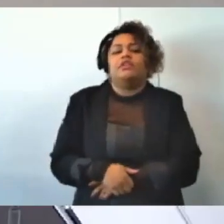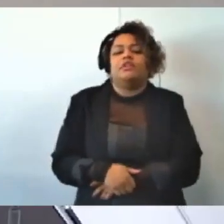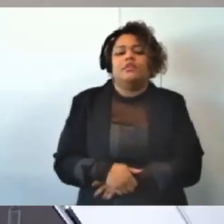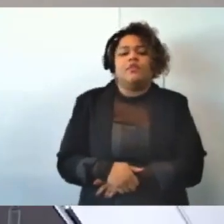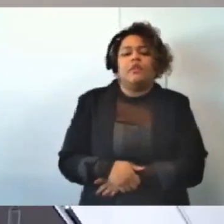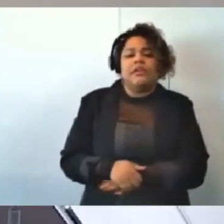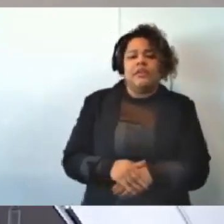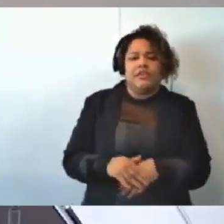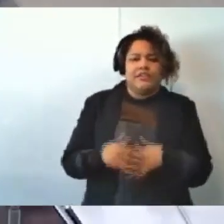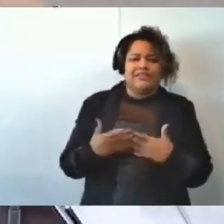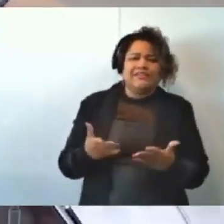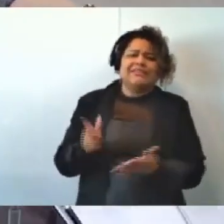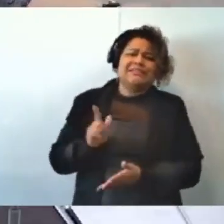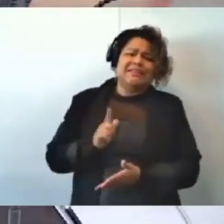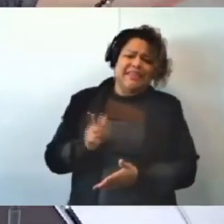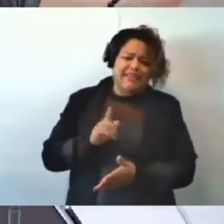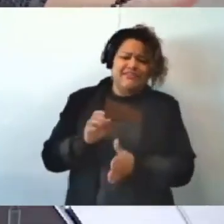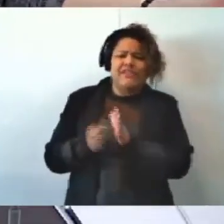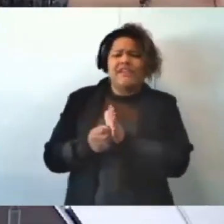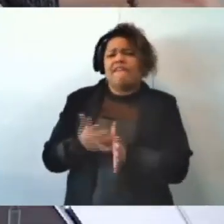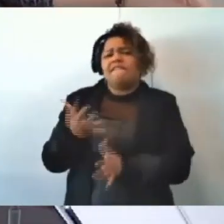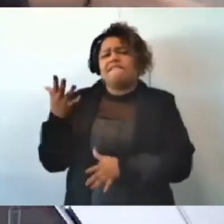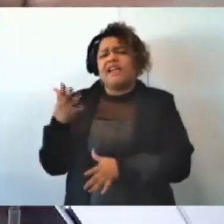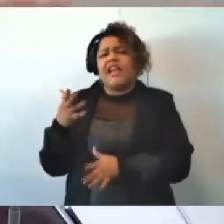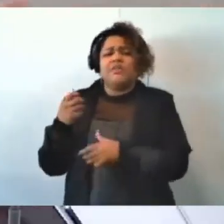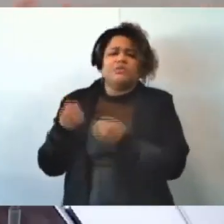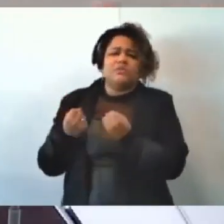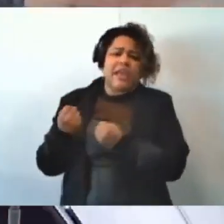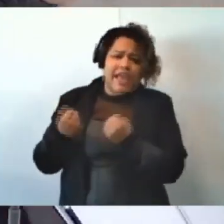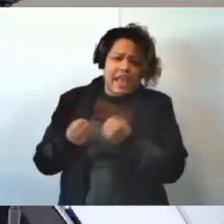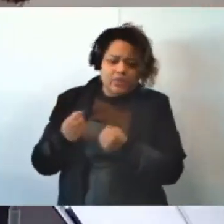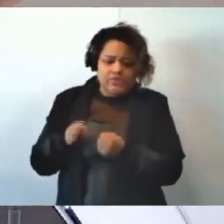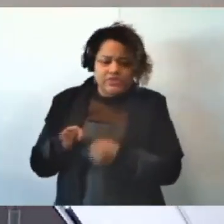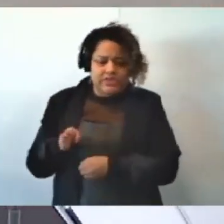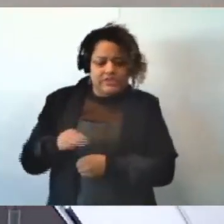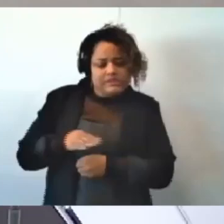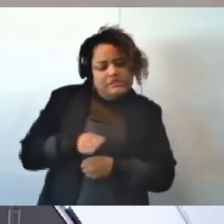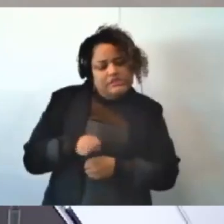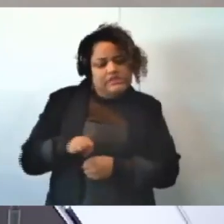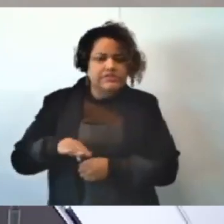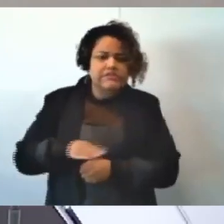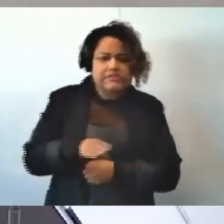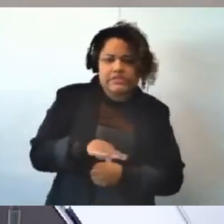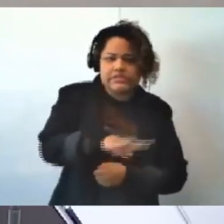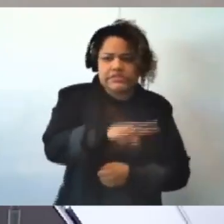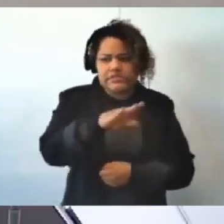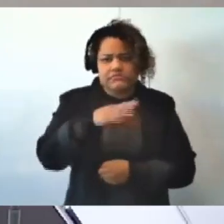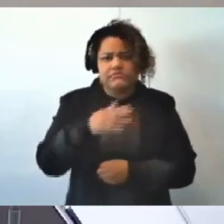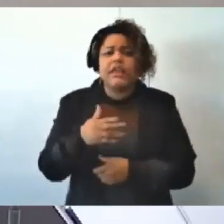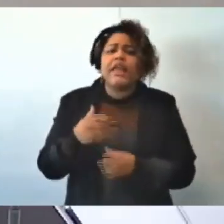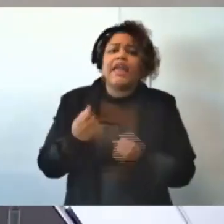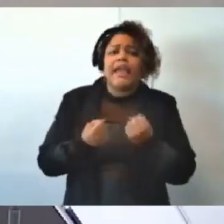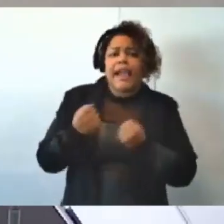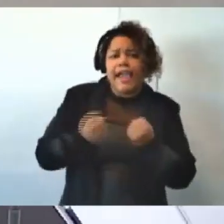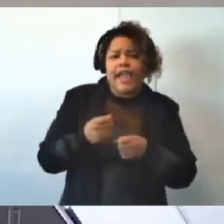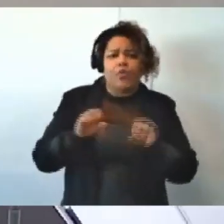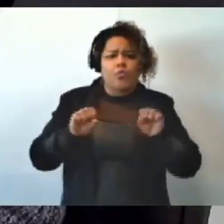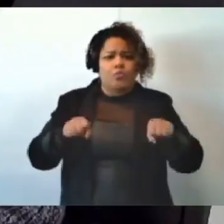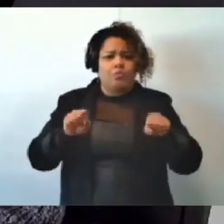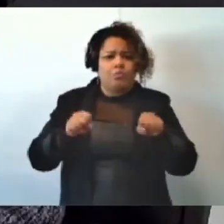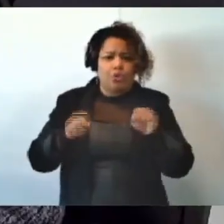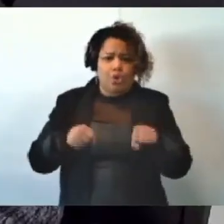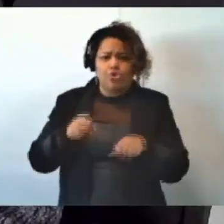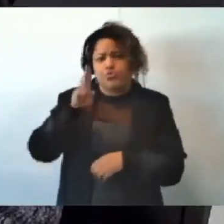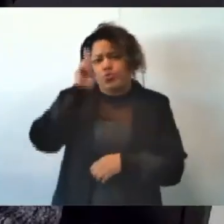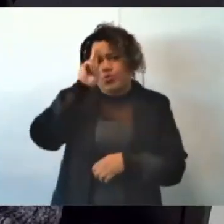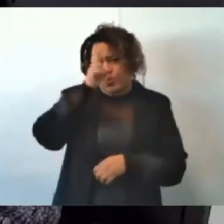Inúmeros carros arredavam um pouquinho o negócio e passava. Carro, moto, Uber,